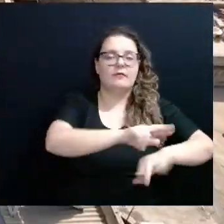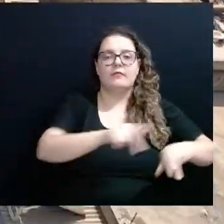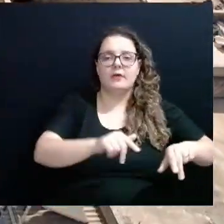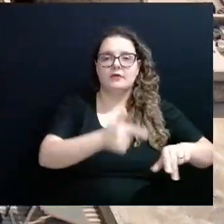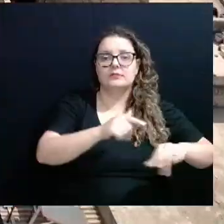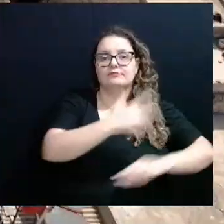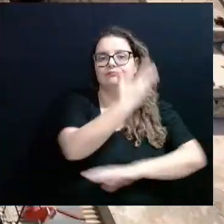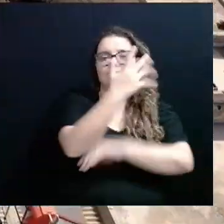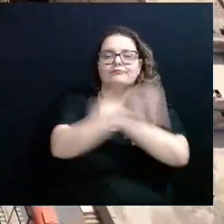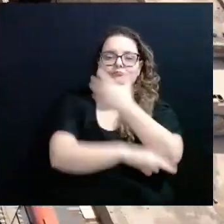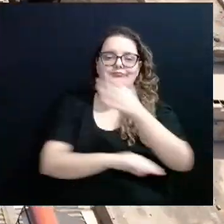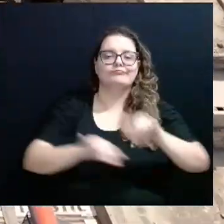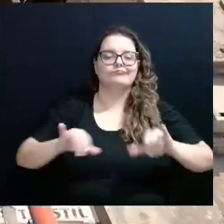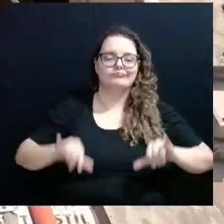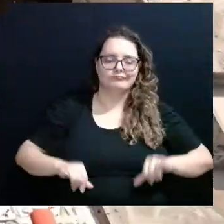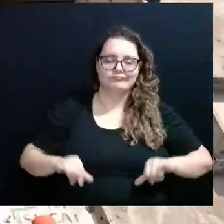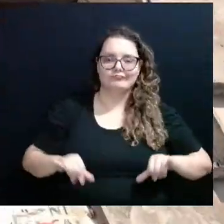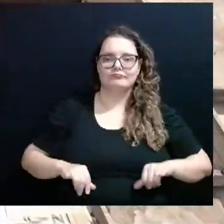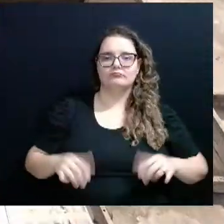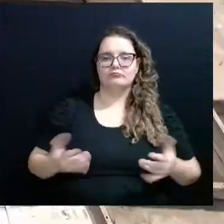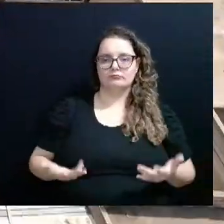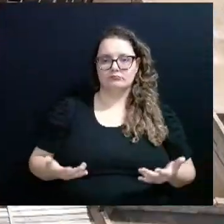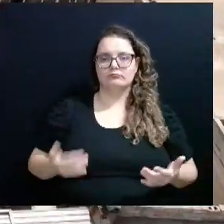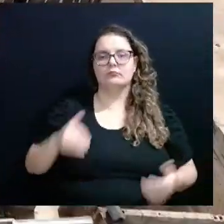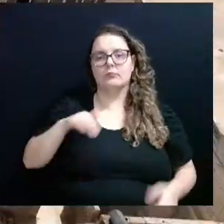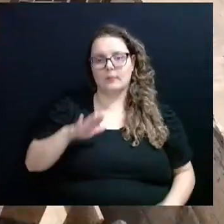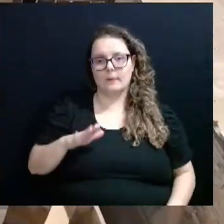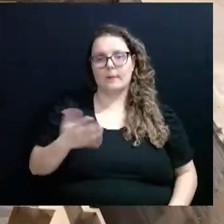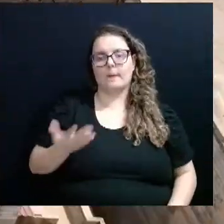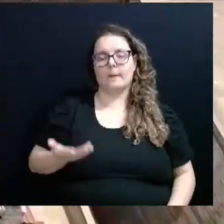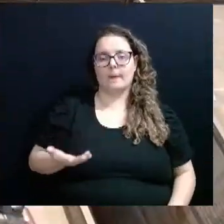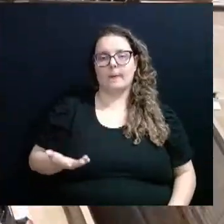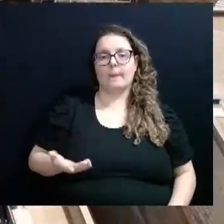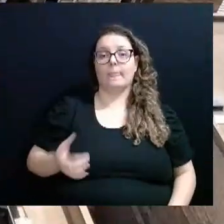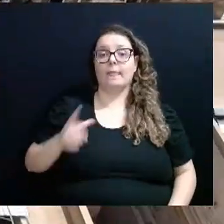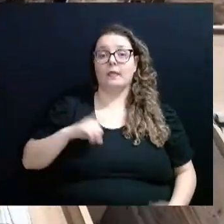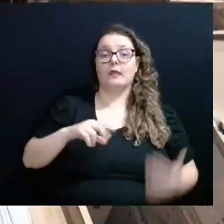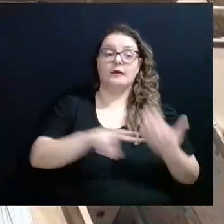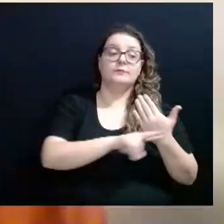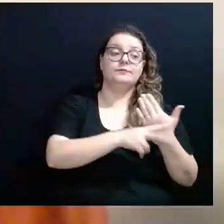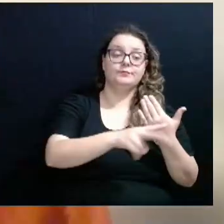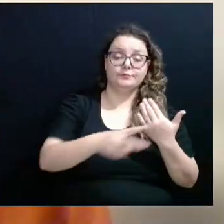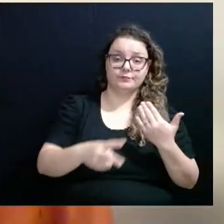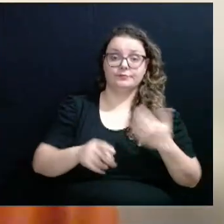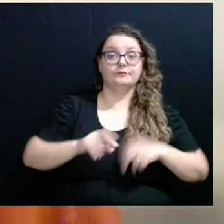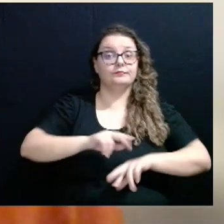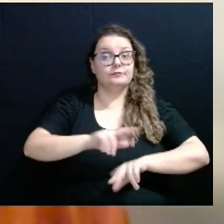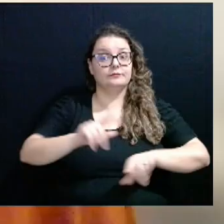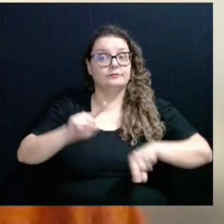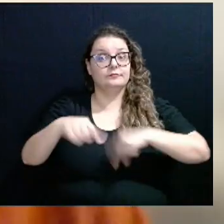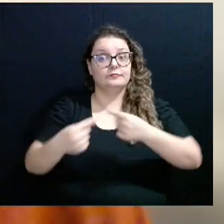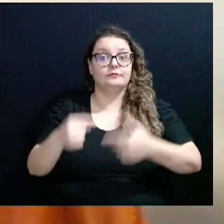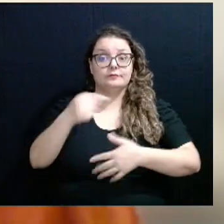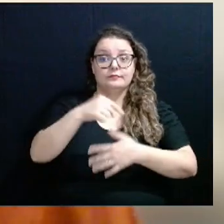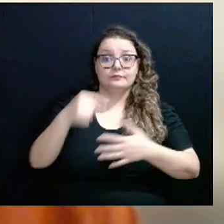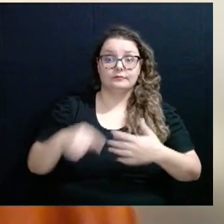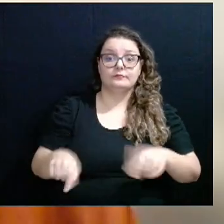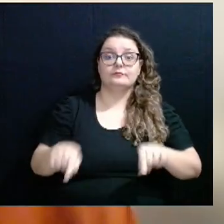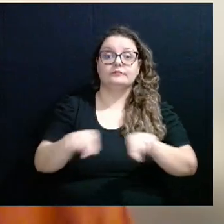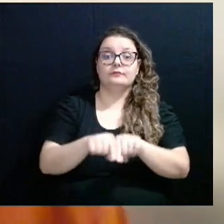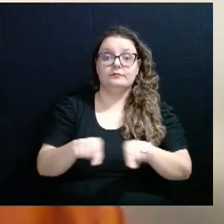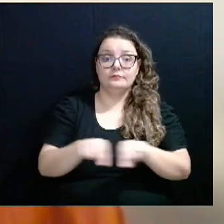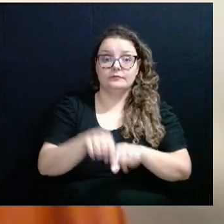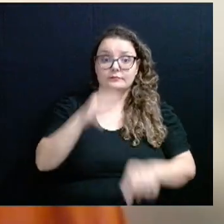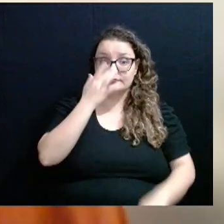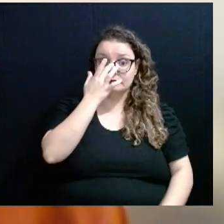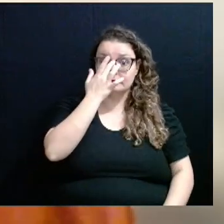de forma ambiental, e isso tem repercussões em várias outras questões, incluindo na saúde